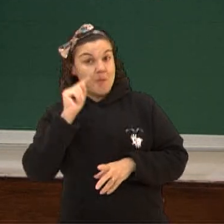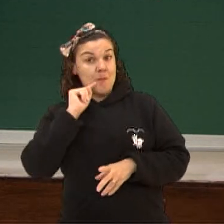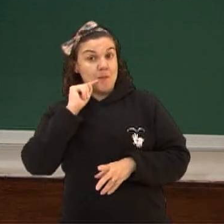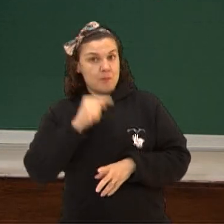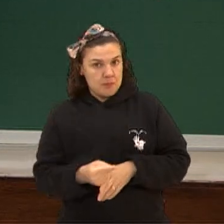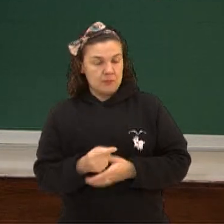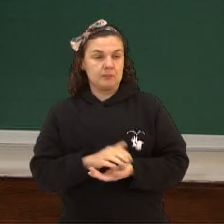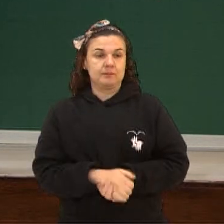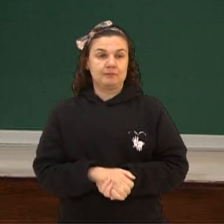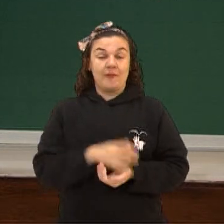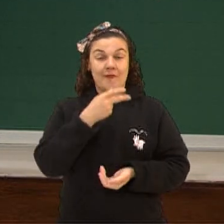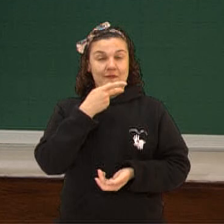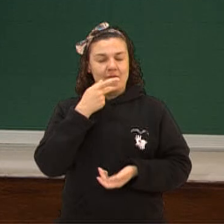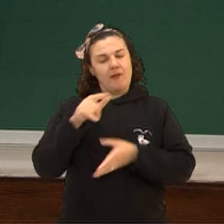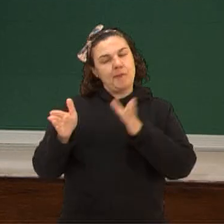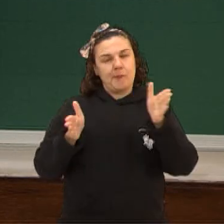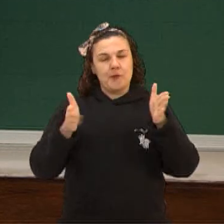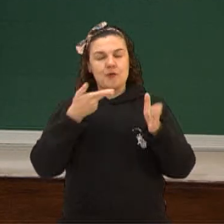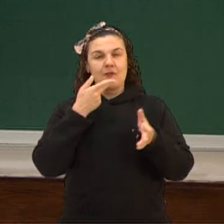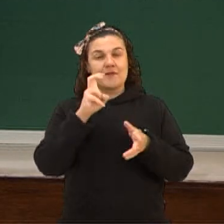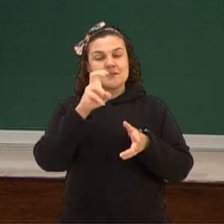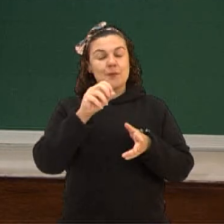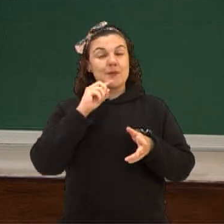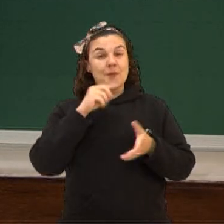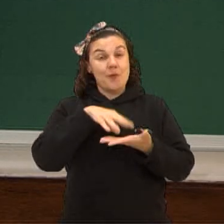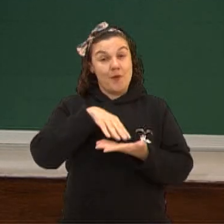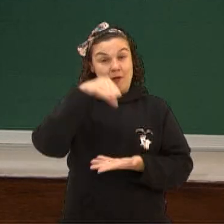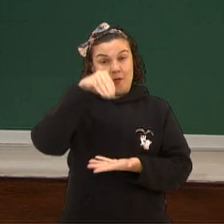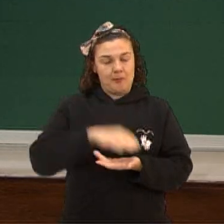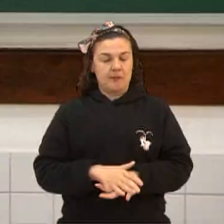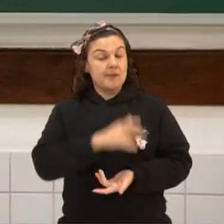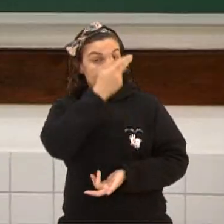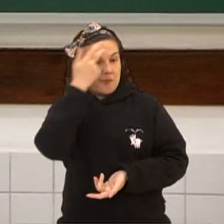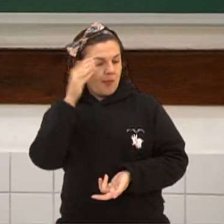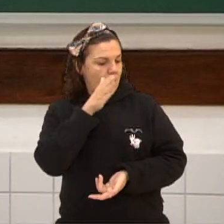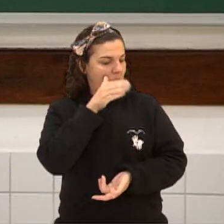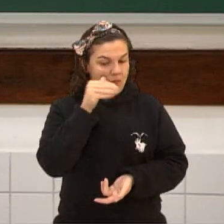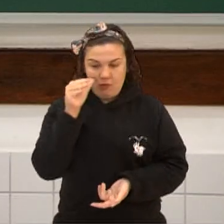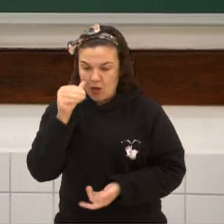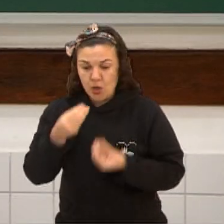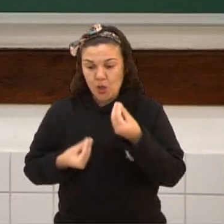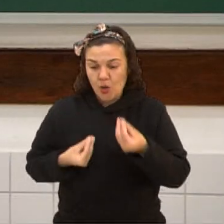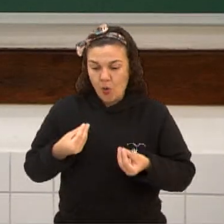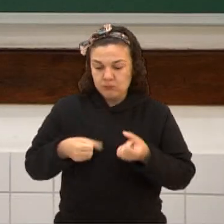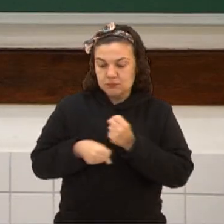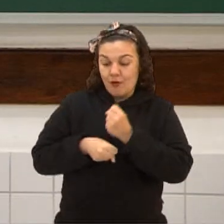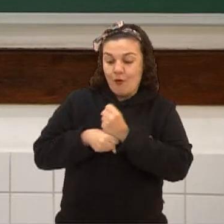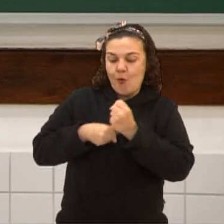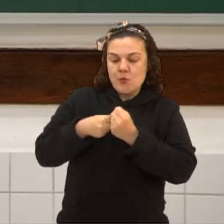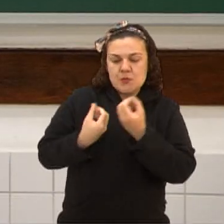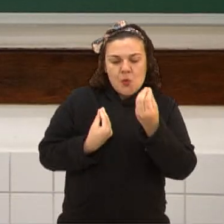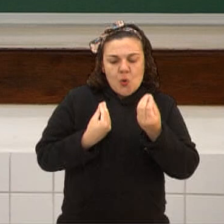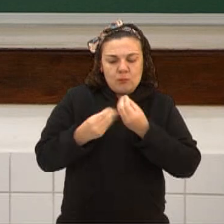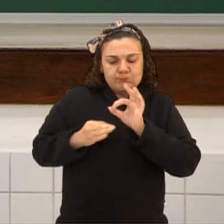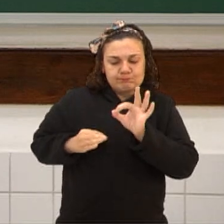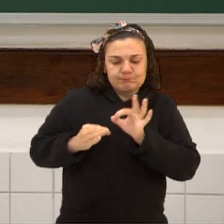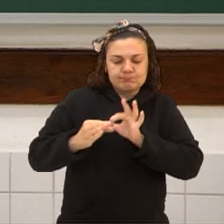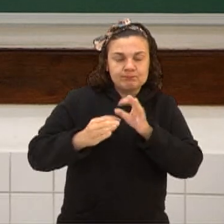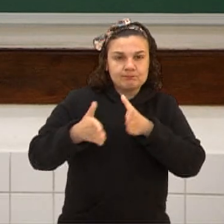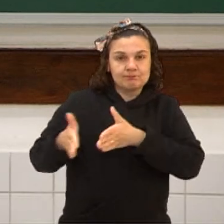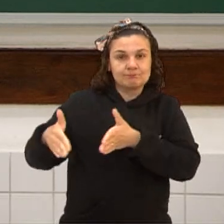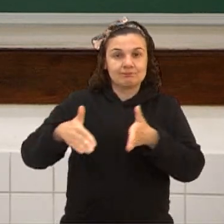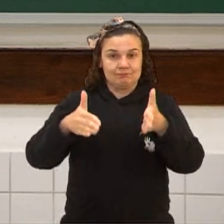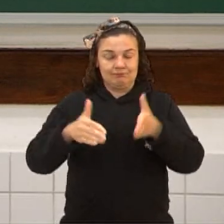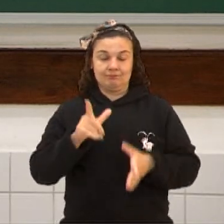mil almas, como eram chamadas nesse período, e eles estavam muito interessados em saber como andavam as obras do reservatório